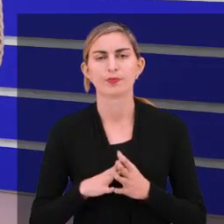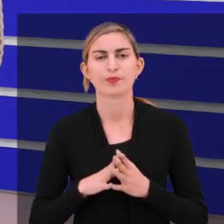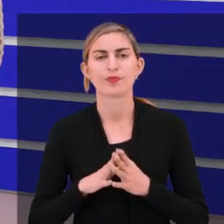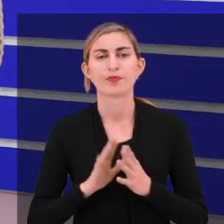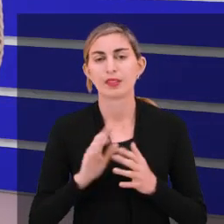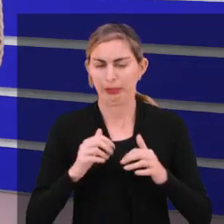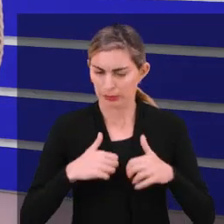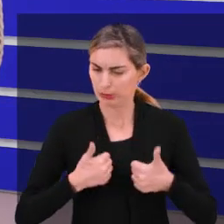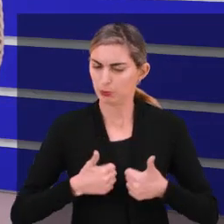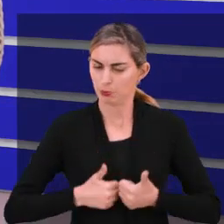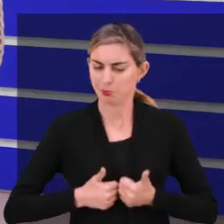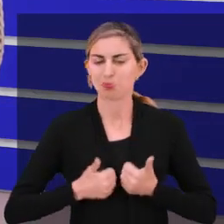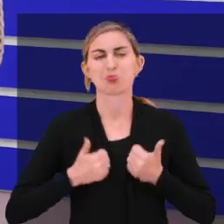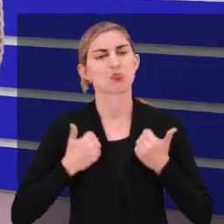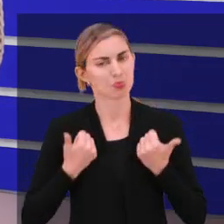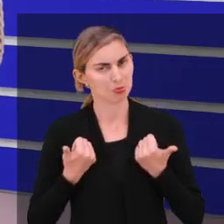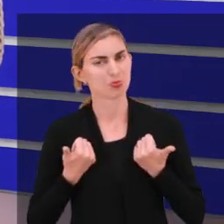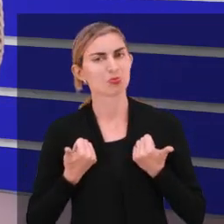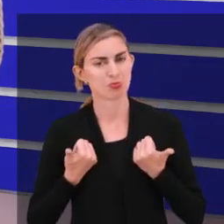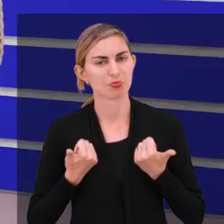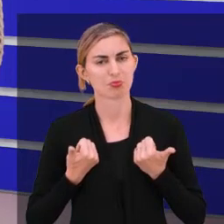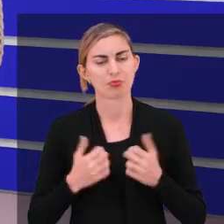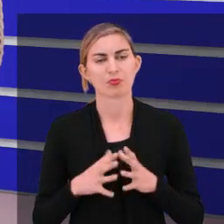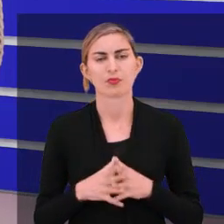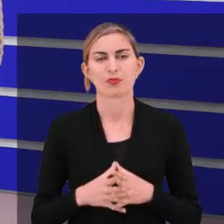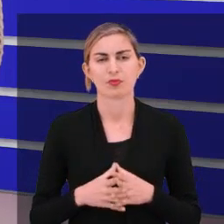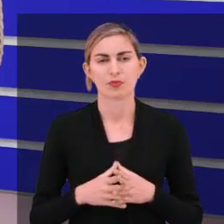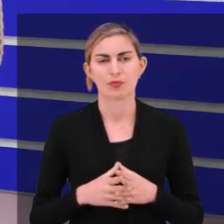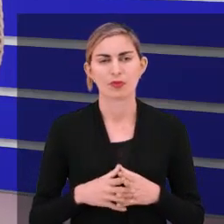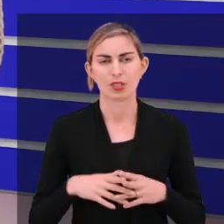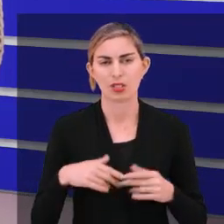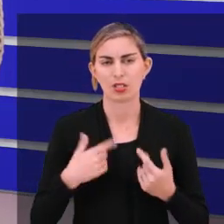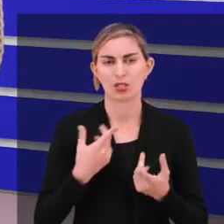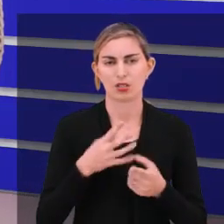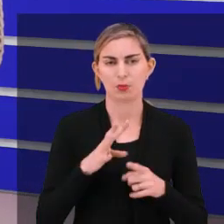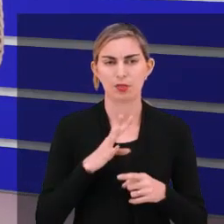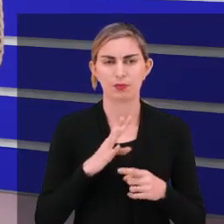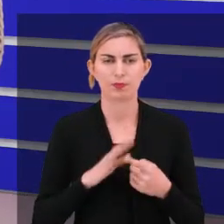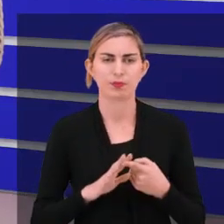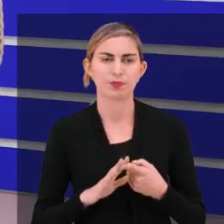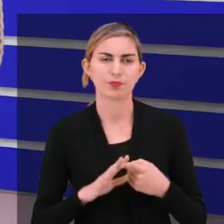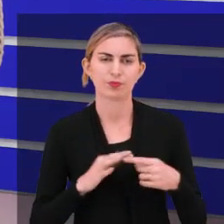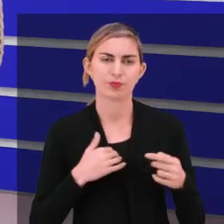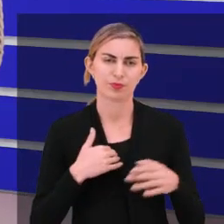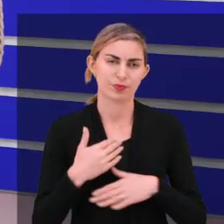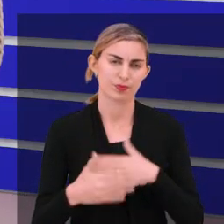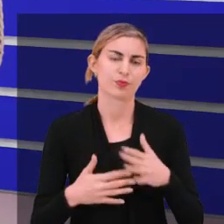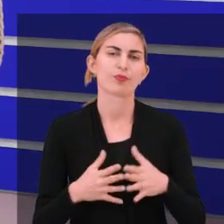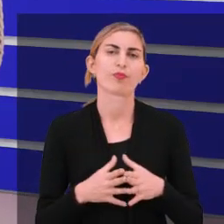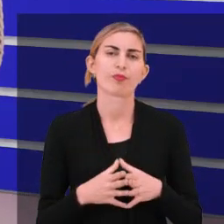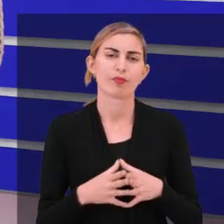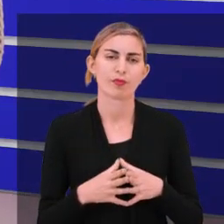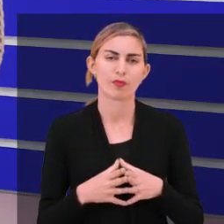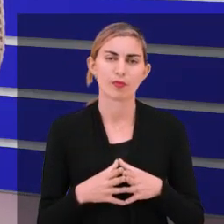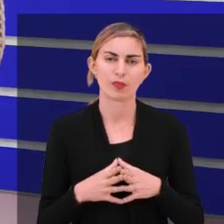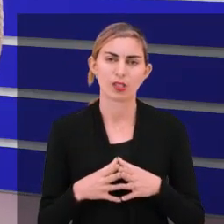sabe? Eu tenho orgulho de mim por ter conhecido a comunicação não violenta.